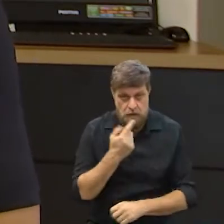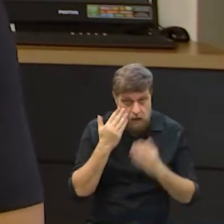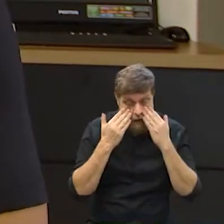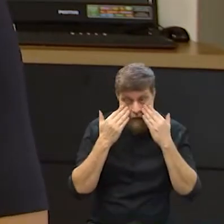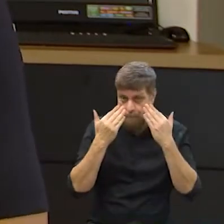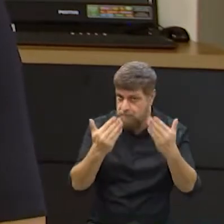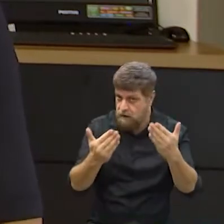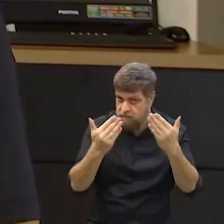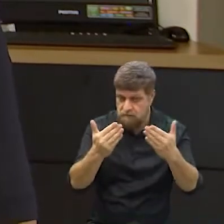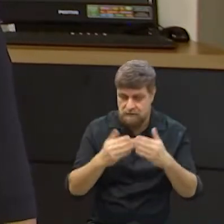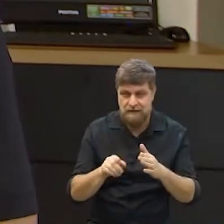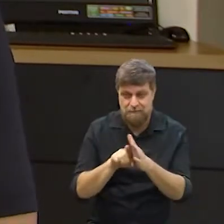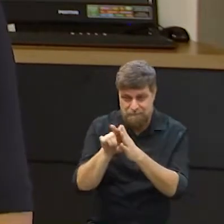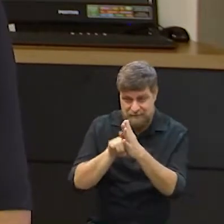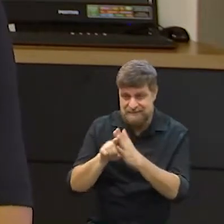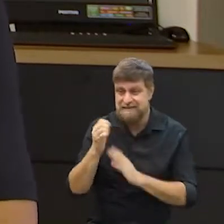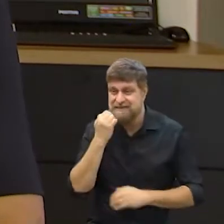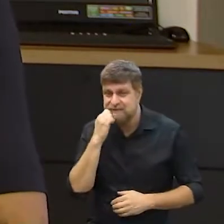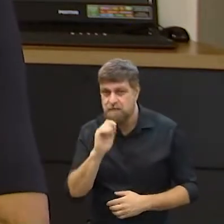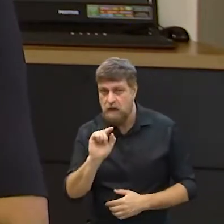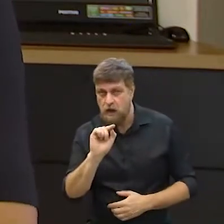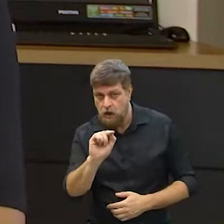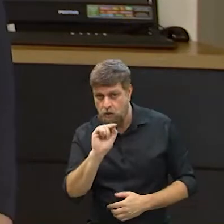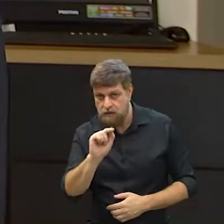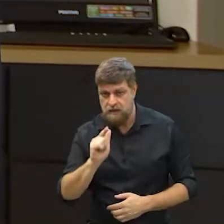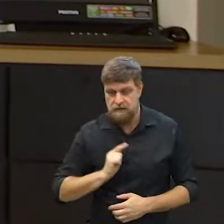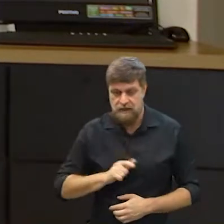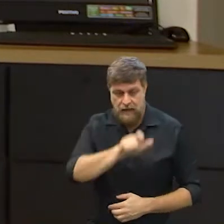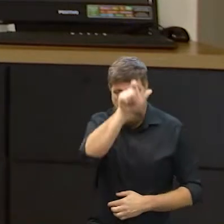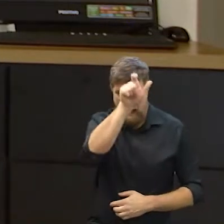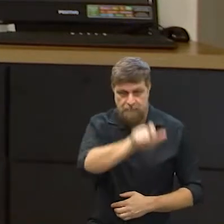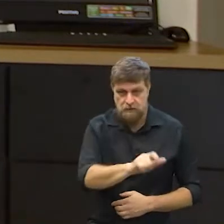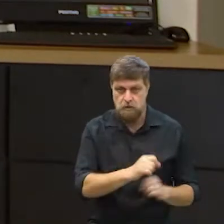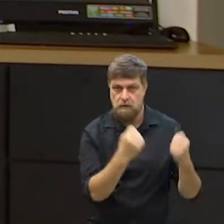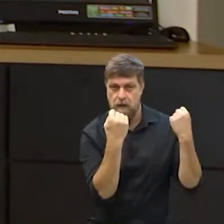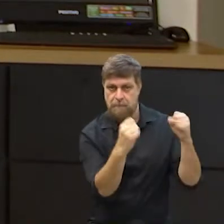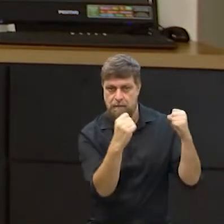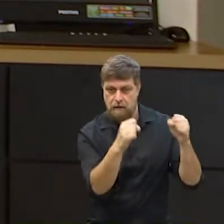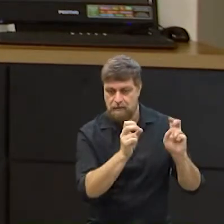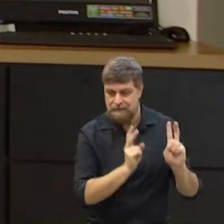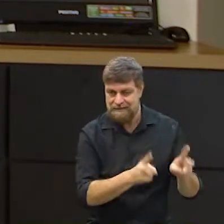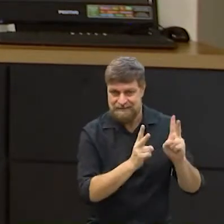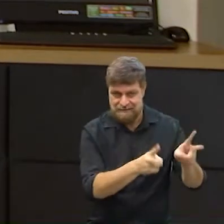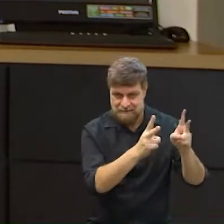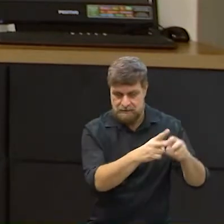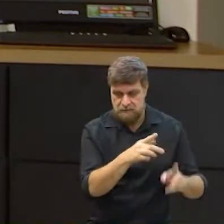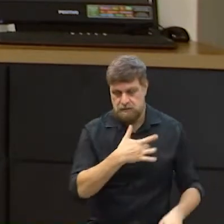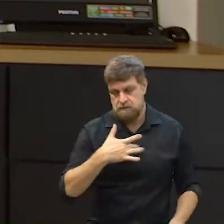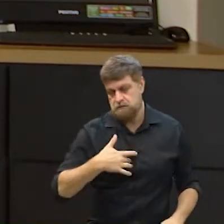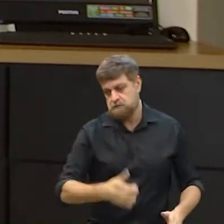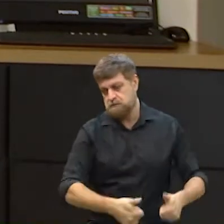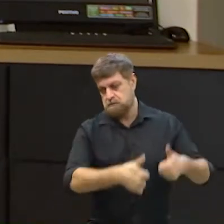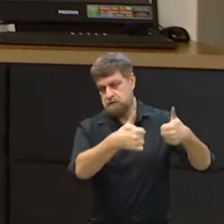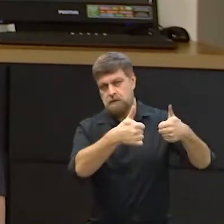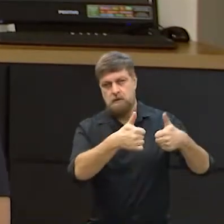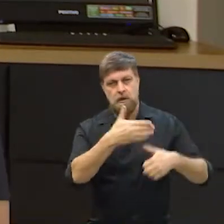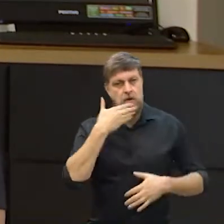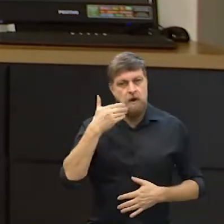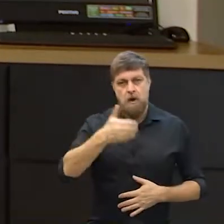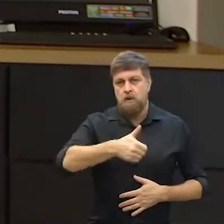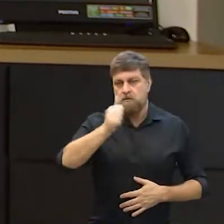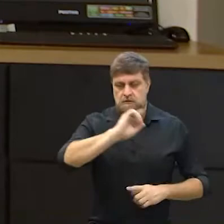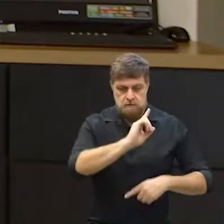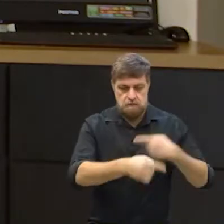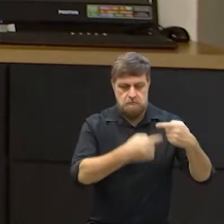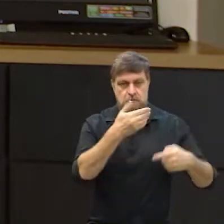vez mais evidente em artigos e cientistas de que essas formas de prática de atividades físicas frequentes e as recomendadas têm dado